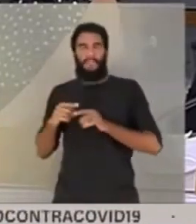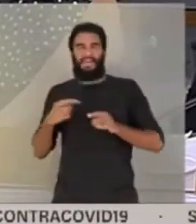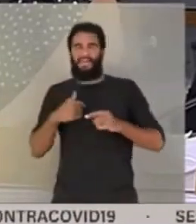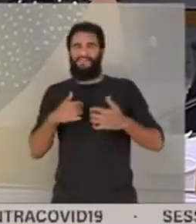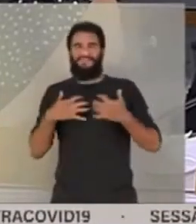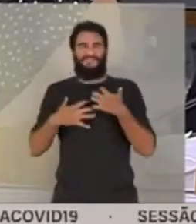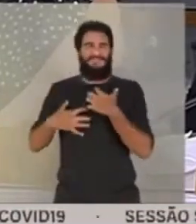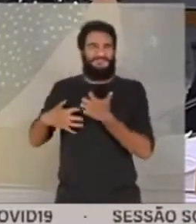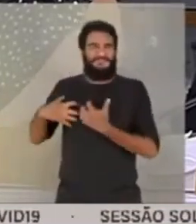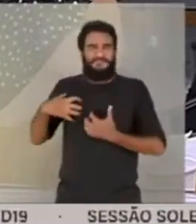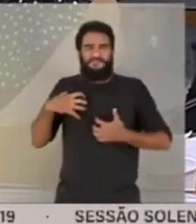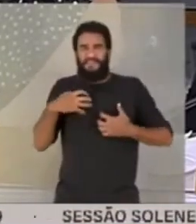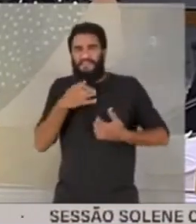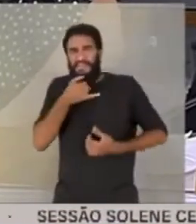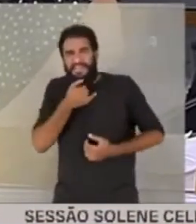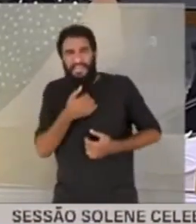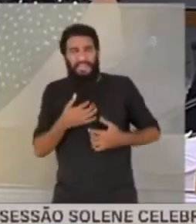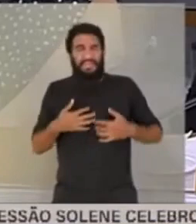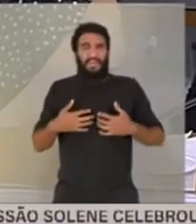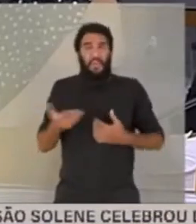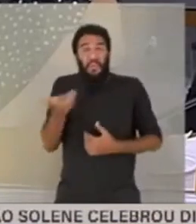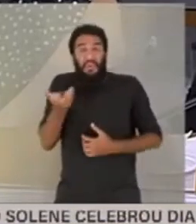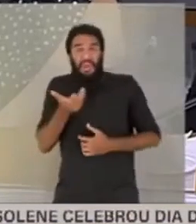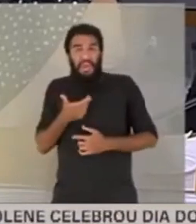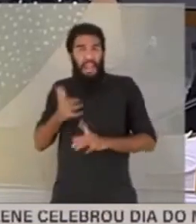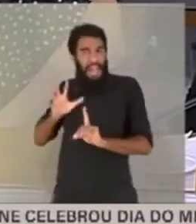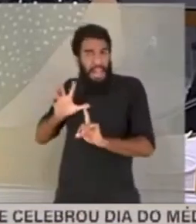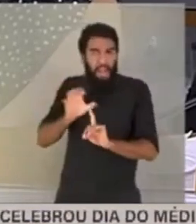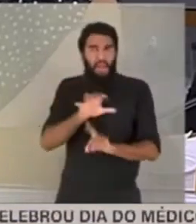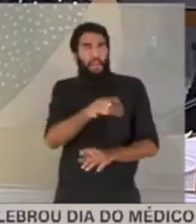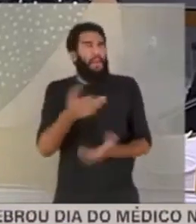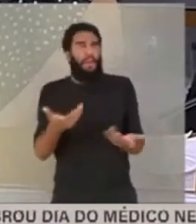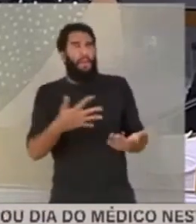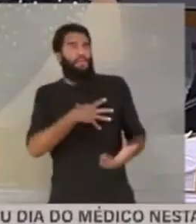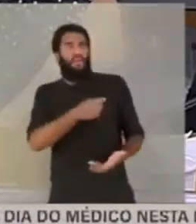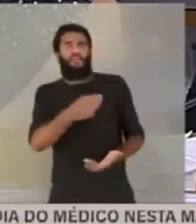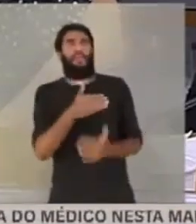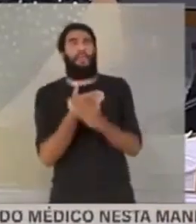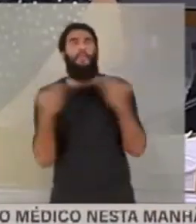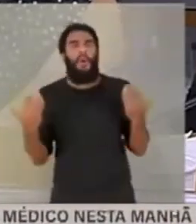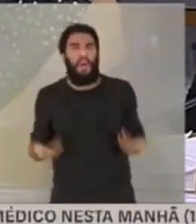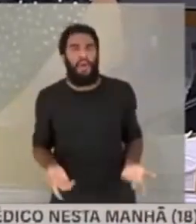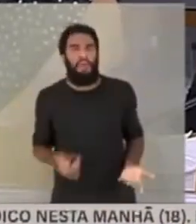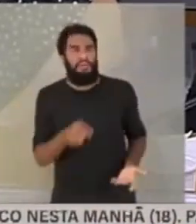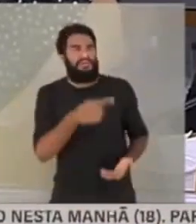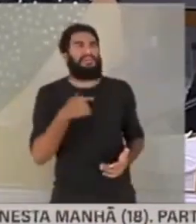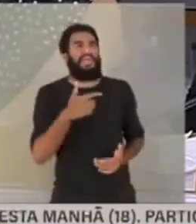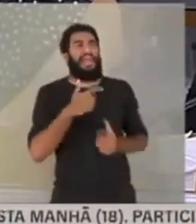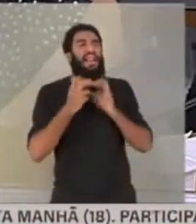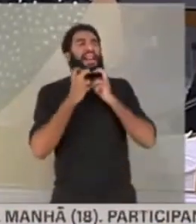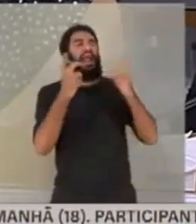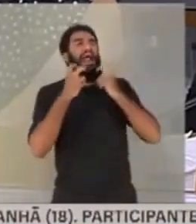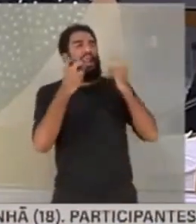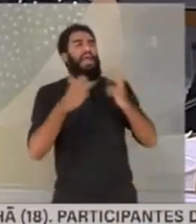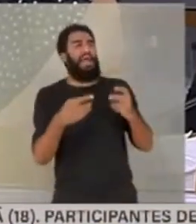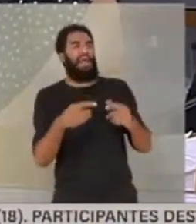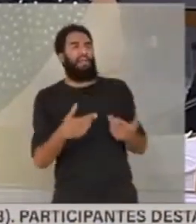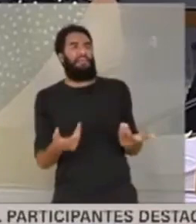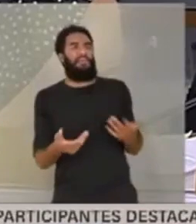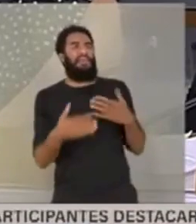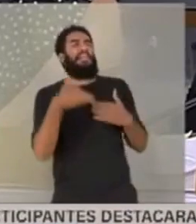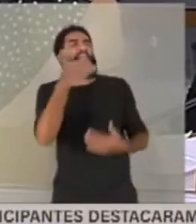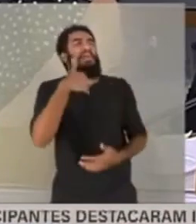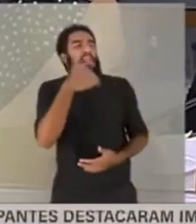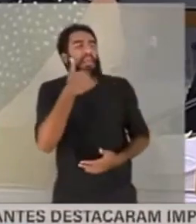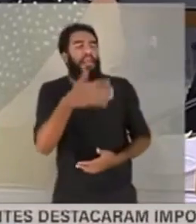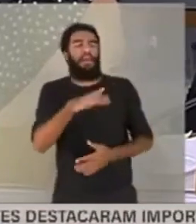dor, era muita tristeza. Não dava, não dava. Eu falei para o cara, pô, cara, meu filho morreu, cara, você vai ficar gritando, daí? O cara, grita, mito, eu